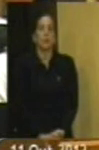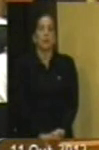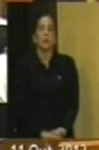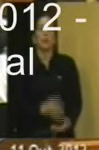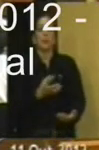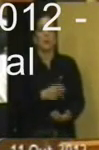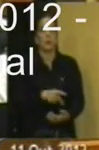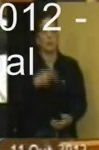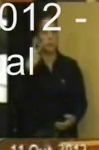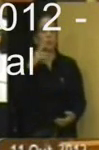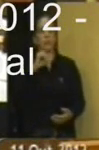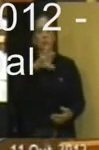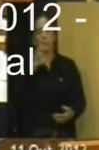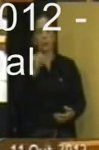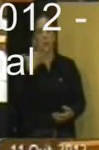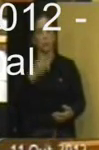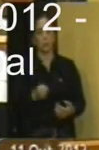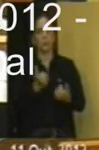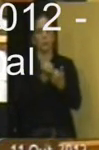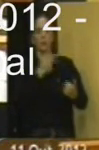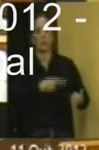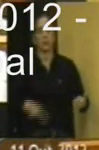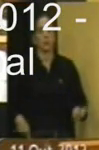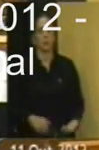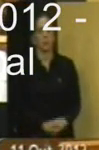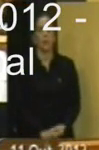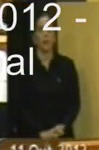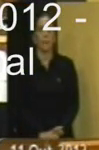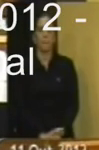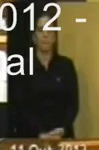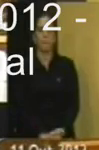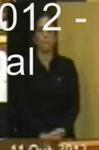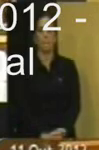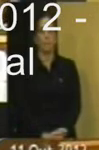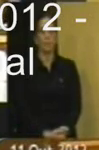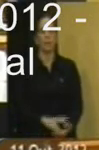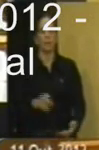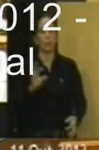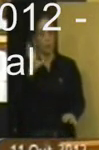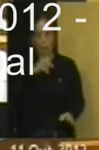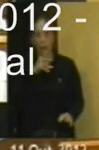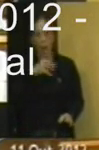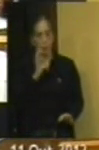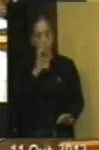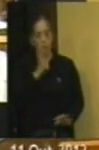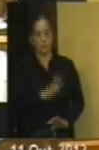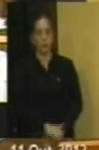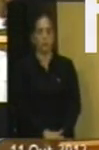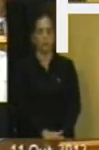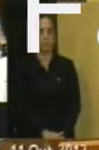queria pedir o vereador cordeiro que assumiu a presidência em uma tribuna não vou demorar 20 minutos